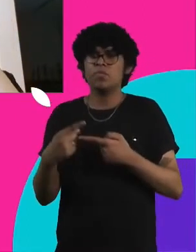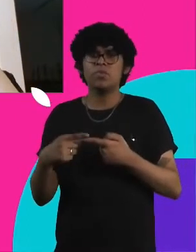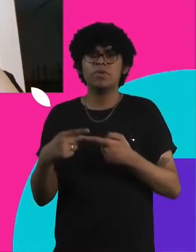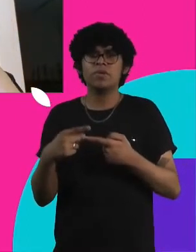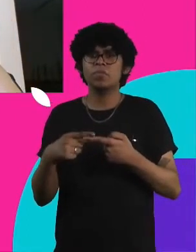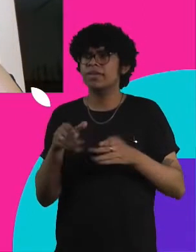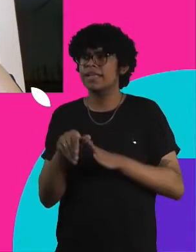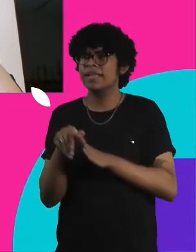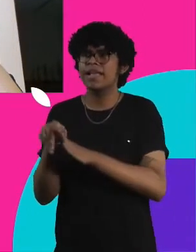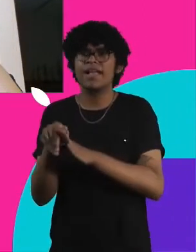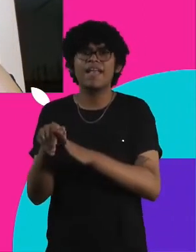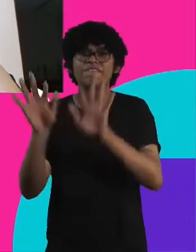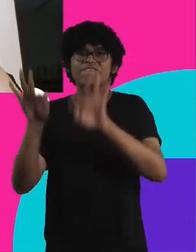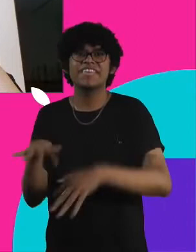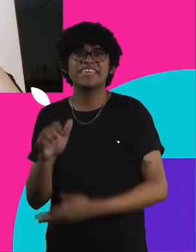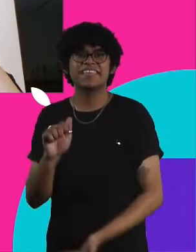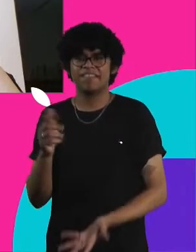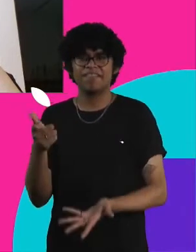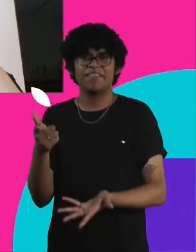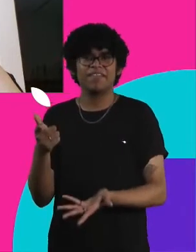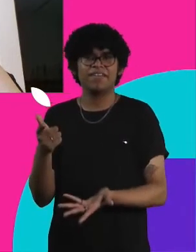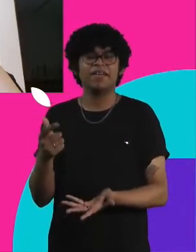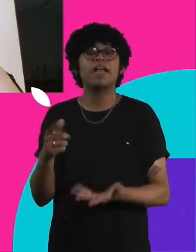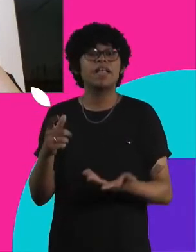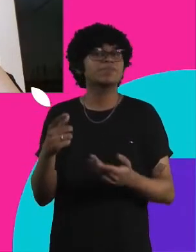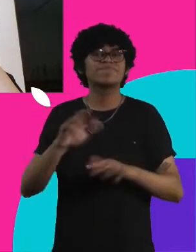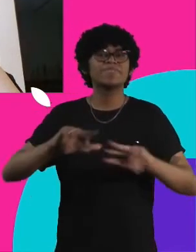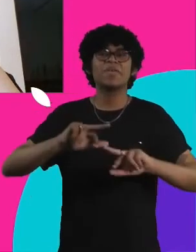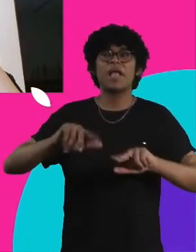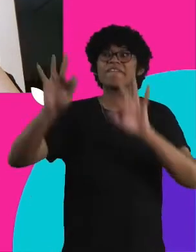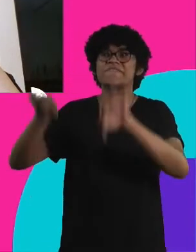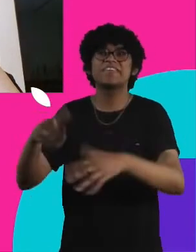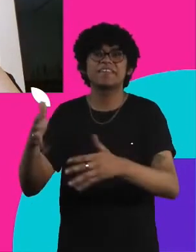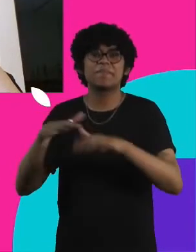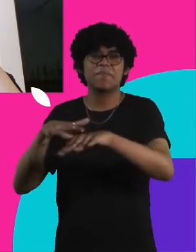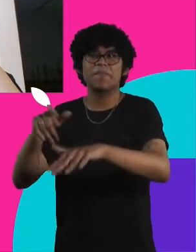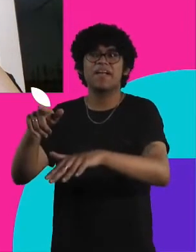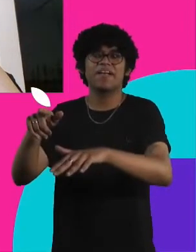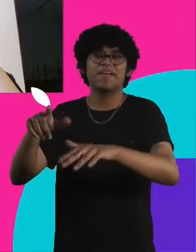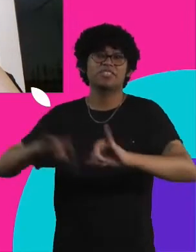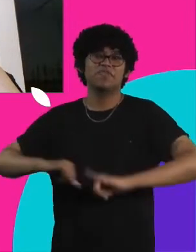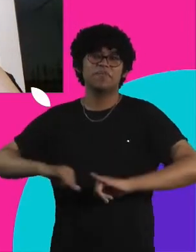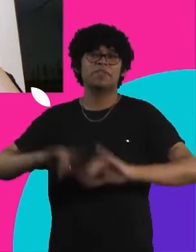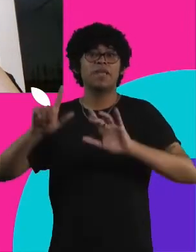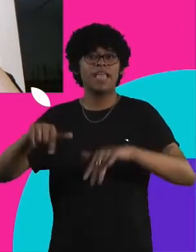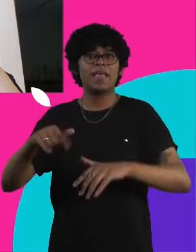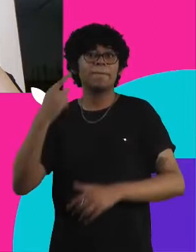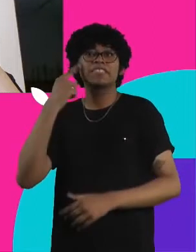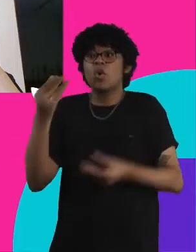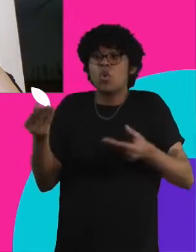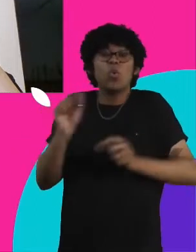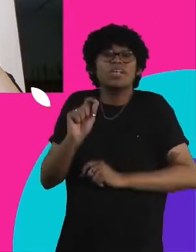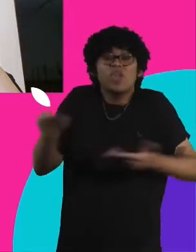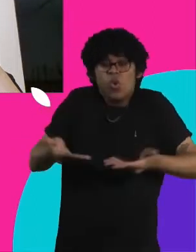né, lutando pelo fim do Apartheid? E ele falou que o negócio não era pensar no fim do Apartheid, era você pensar o que você pode fazer no dia. Então